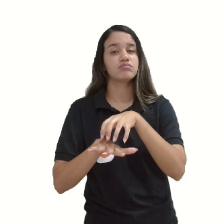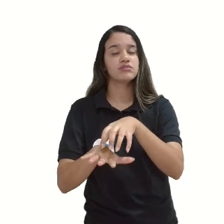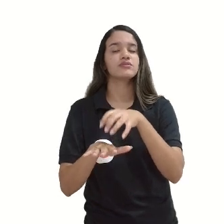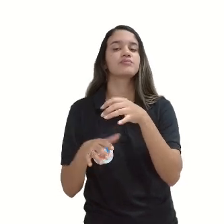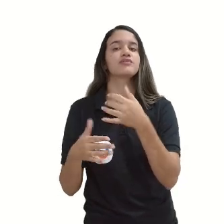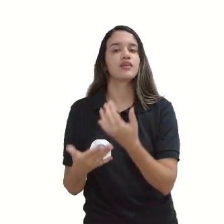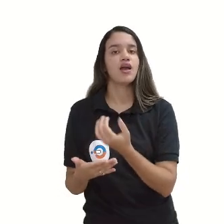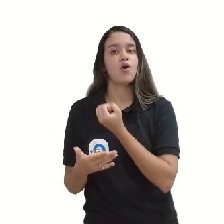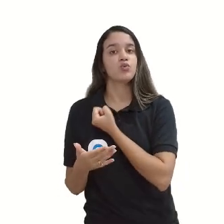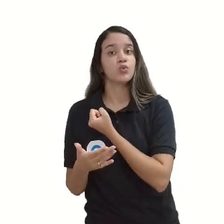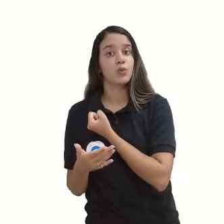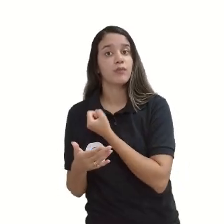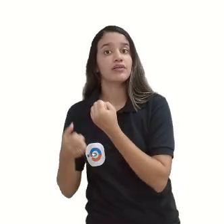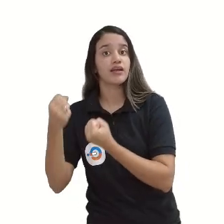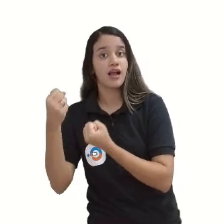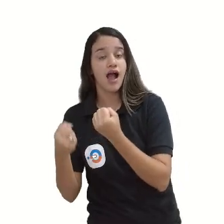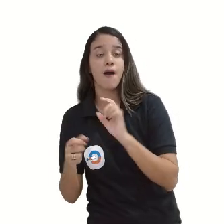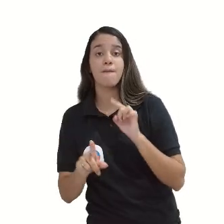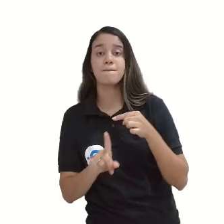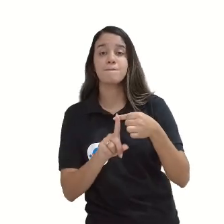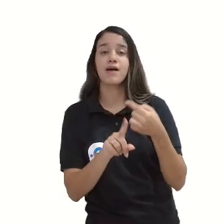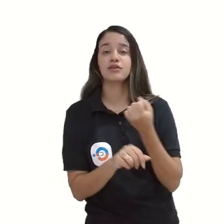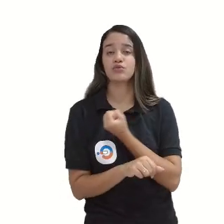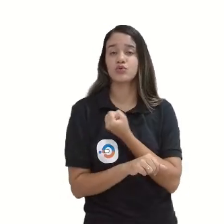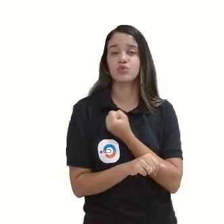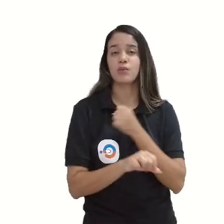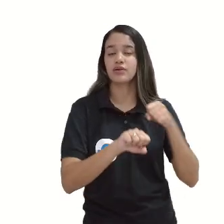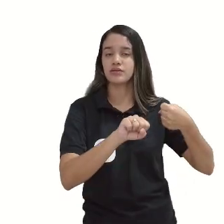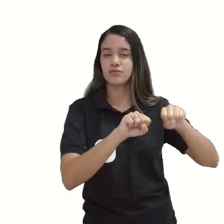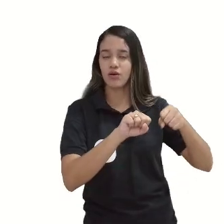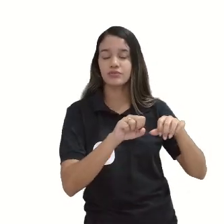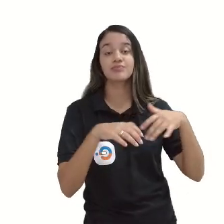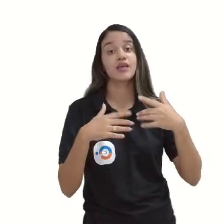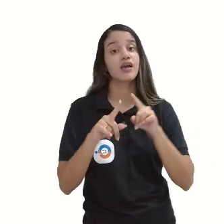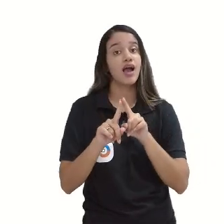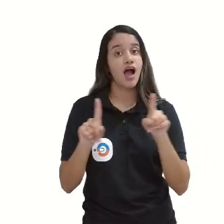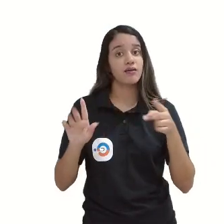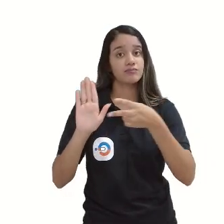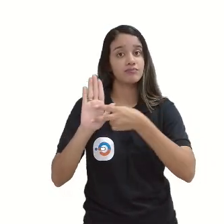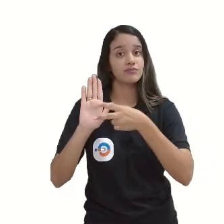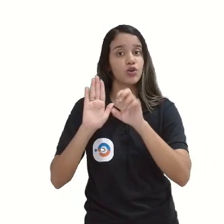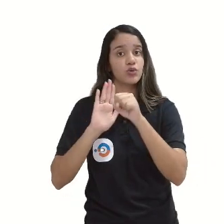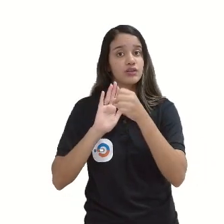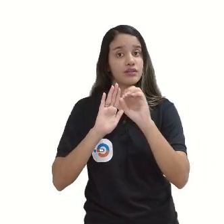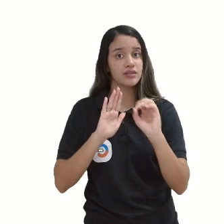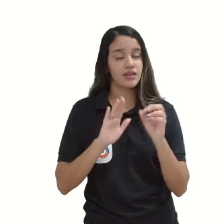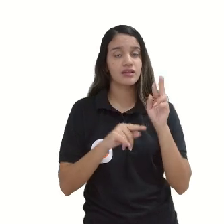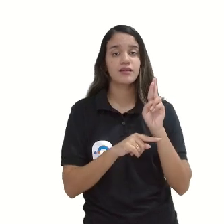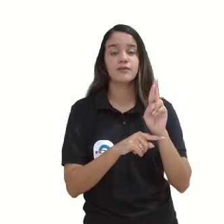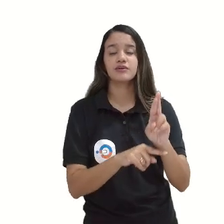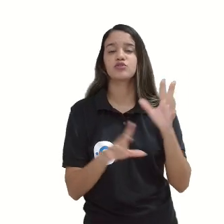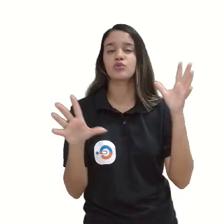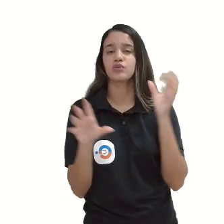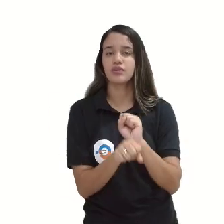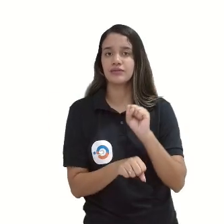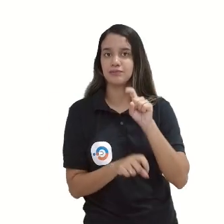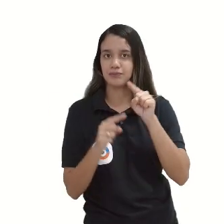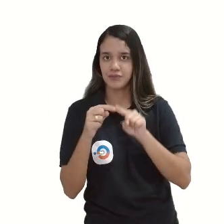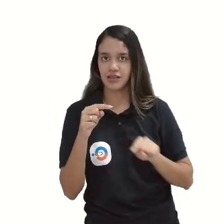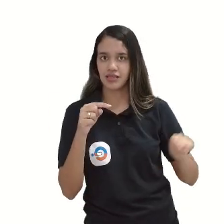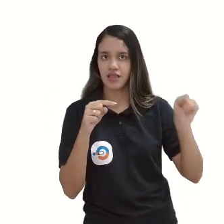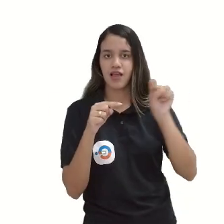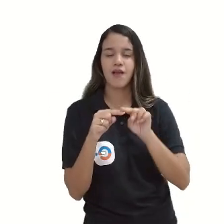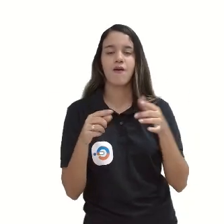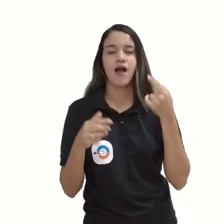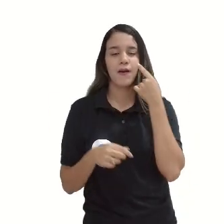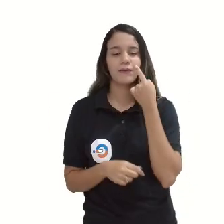de carros mais número de motos. E 80 representa o total de pneus. Ok? Bora resolver esse problema aqui